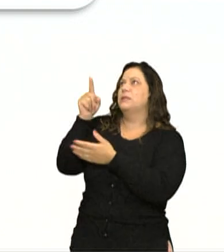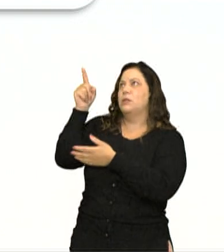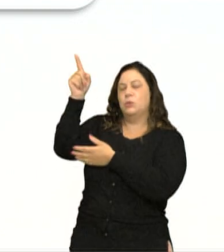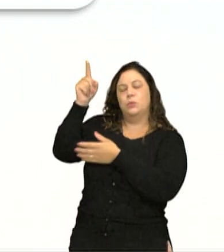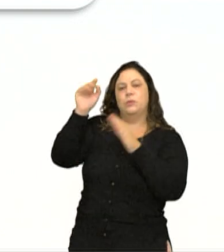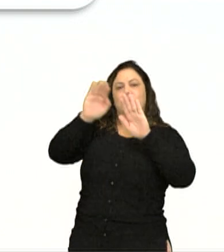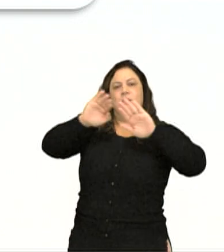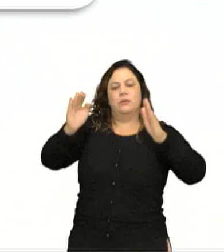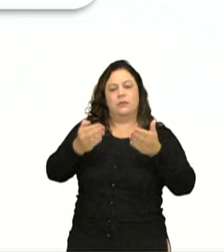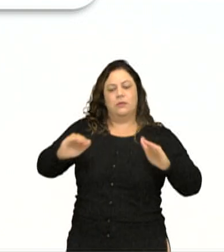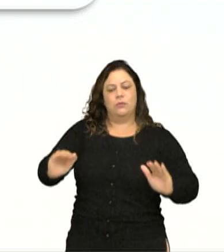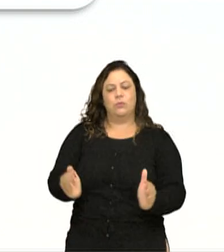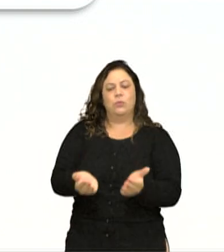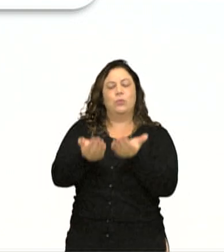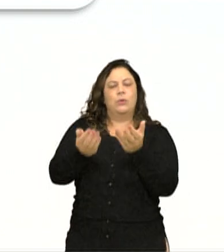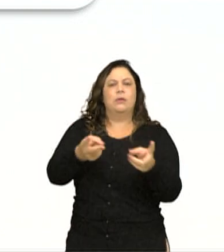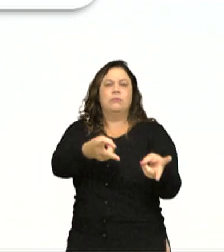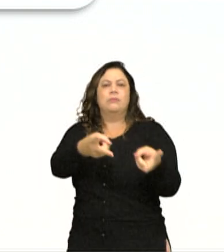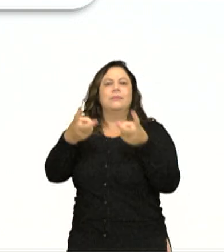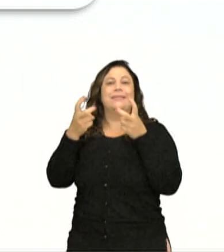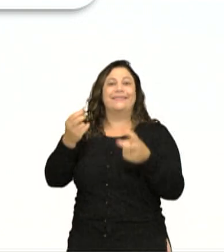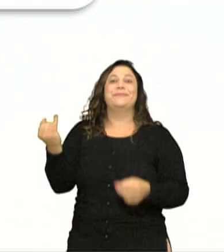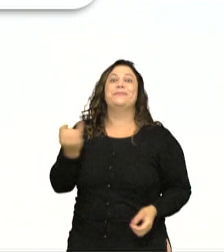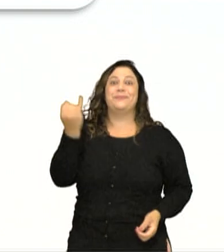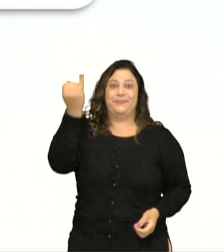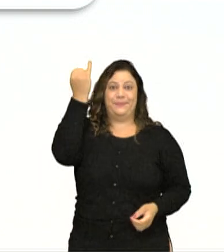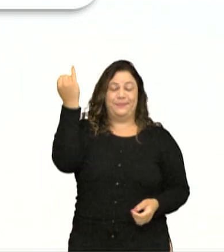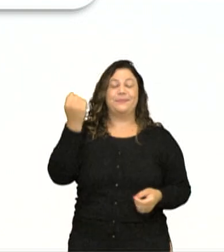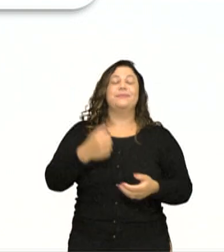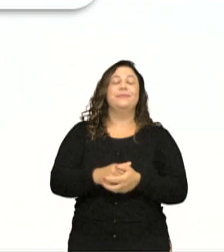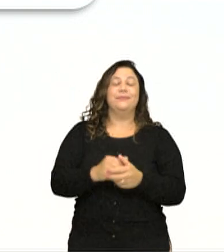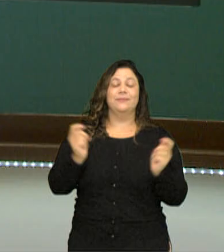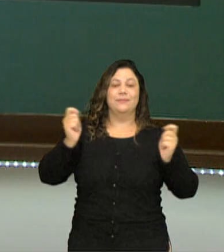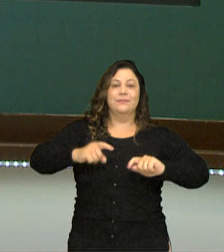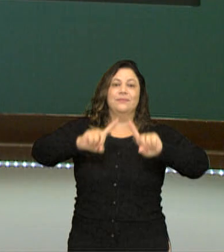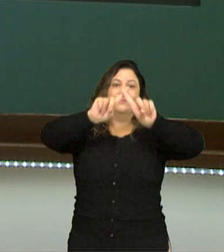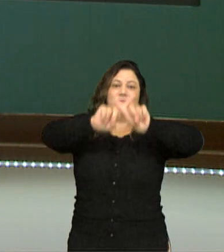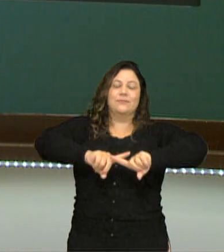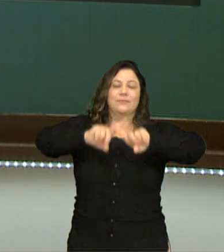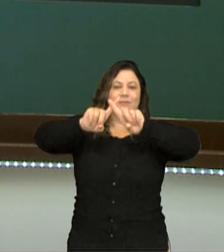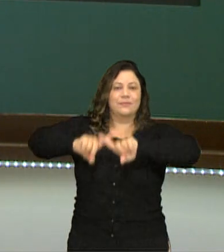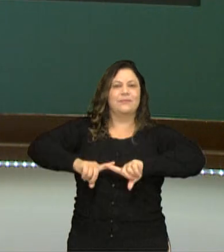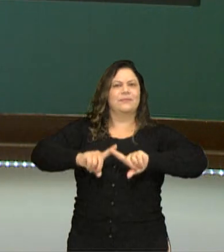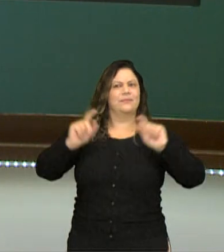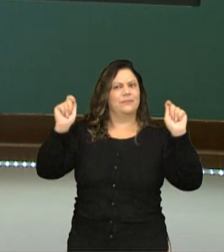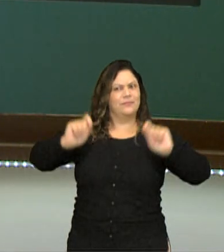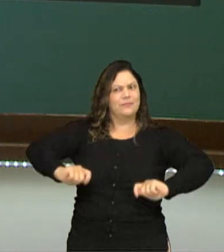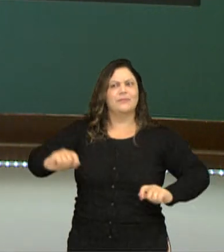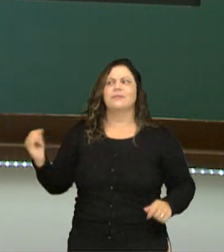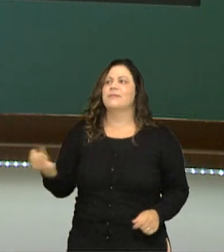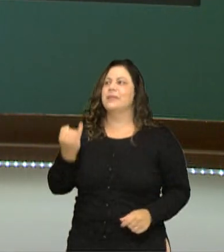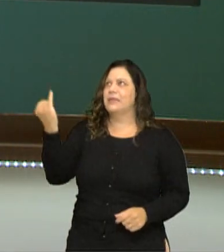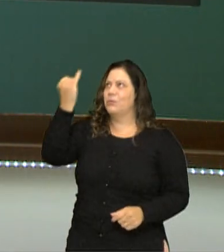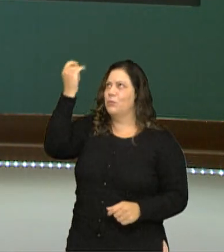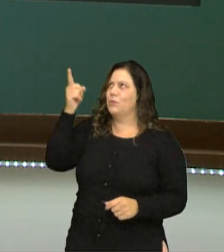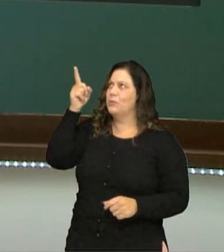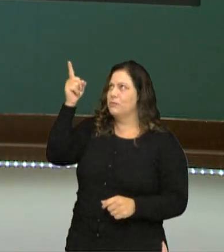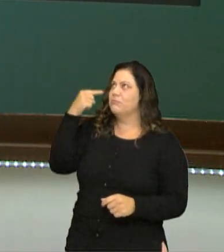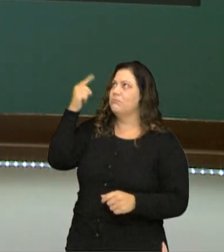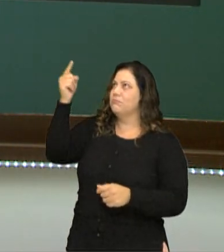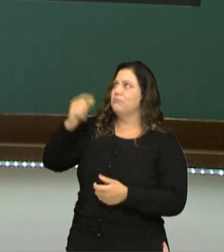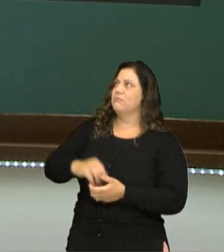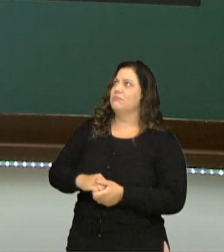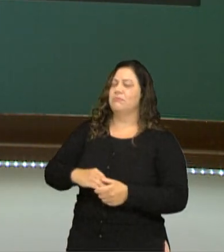vaso, vocês percebem também a importância dos jogos, né, na Grécia. Então, a questão do atleta era muito importante também. Os corpos,